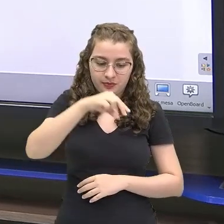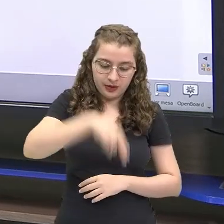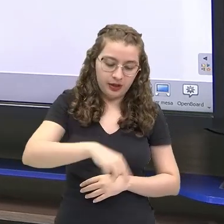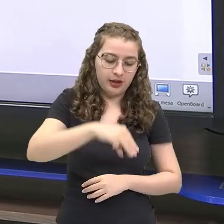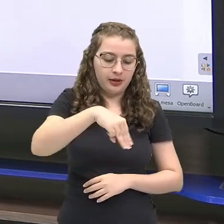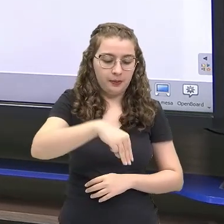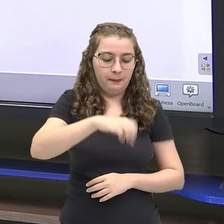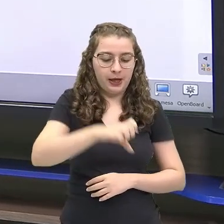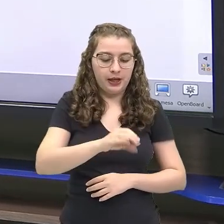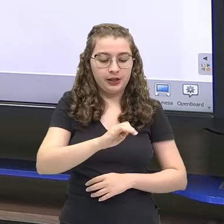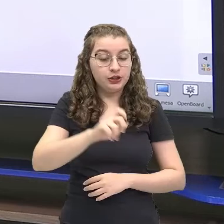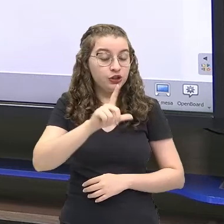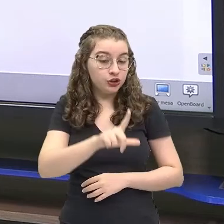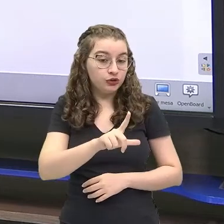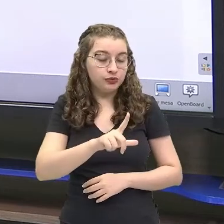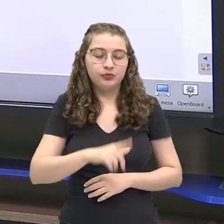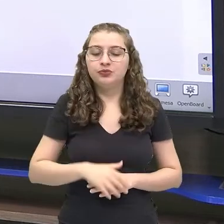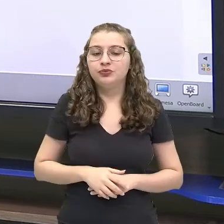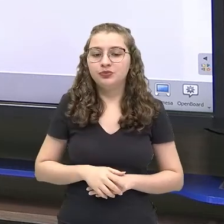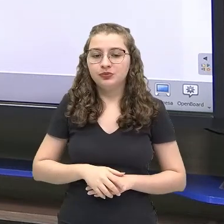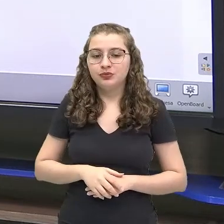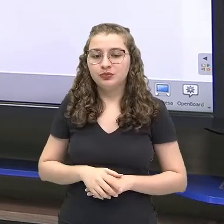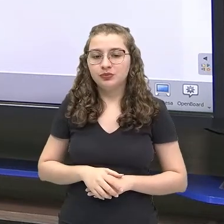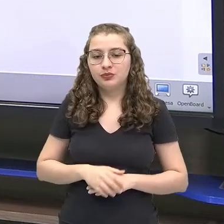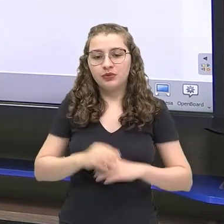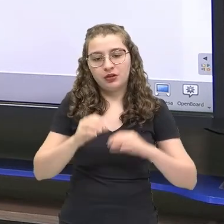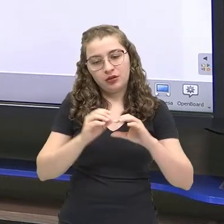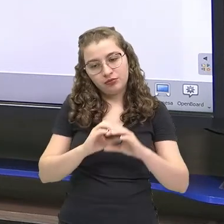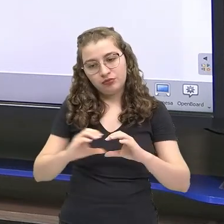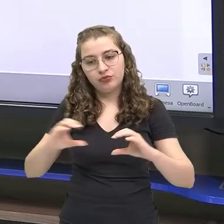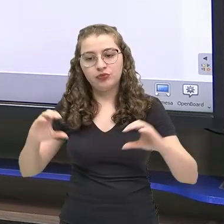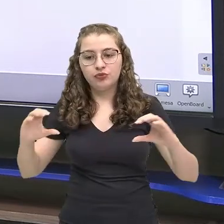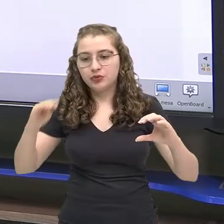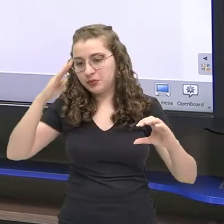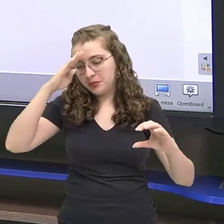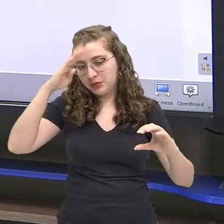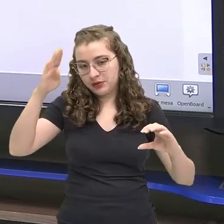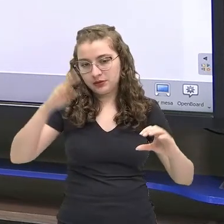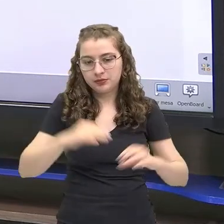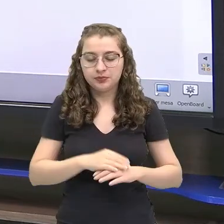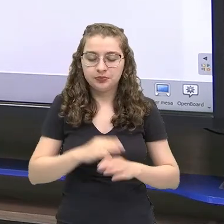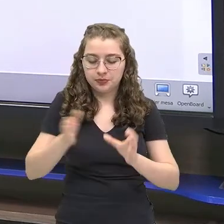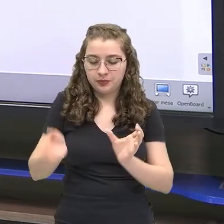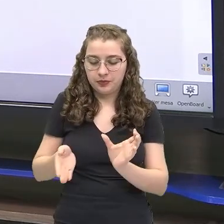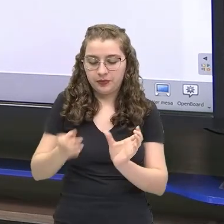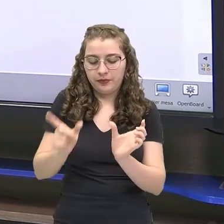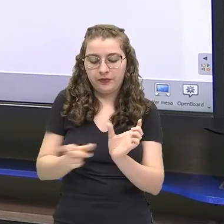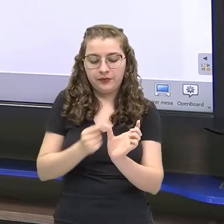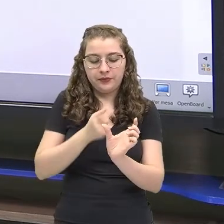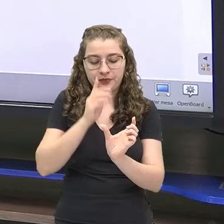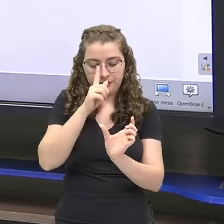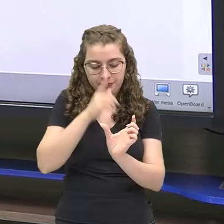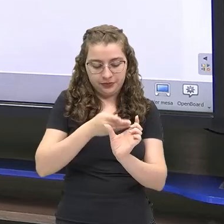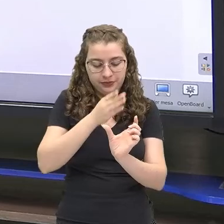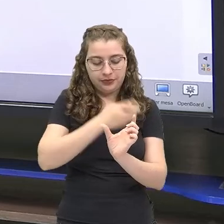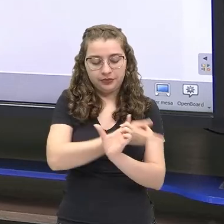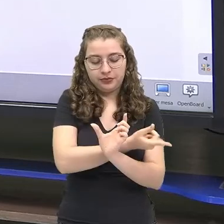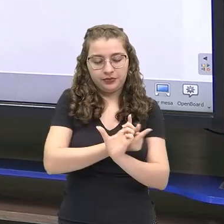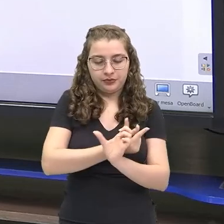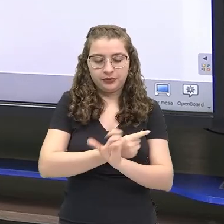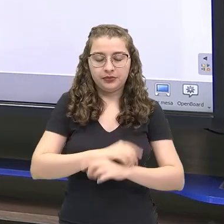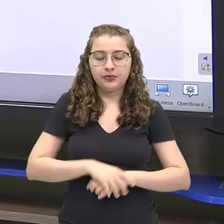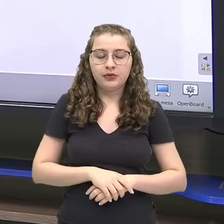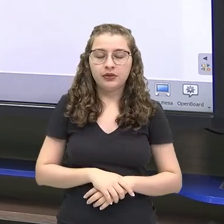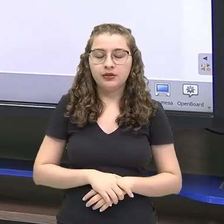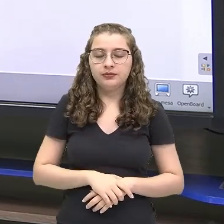N-metil, o metil está no nitrogênio. E a cadeia principal? Prefixo, infixo e amida, que é o sufixo.